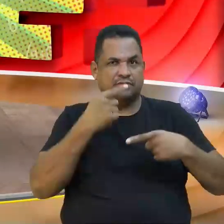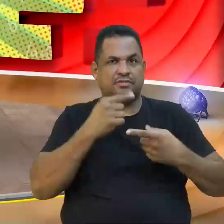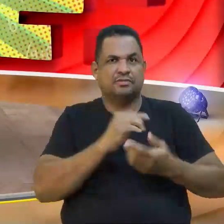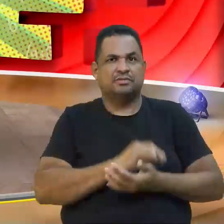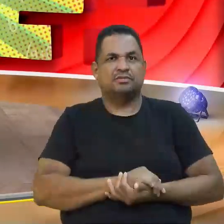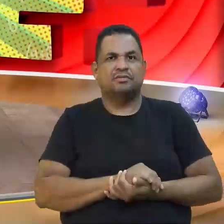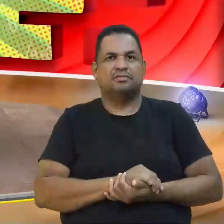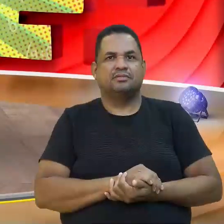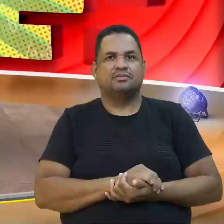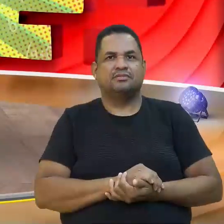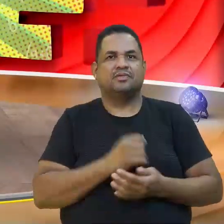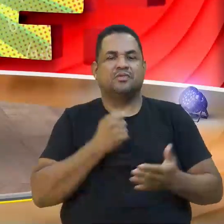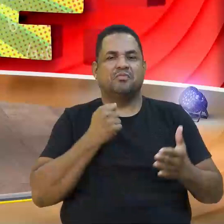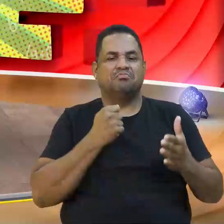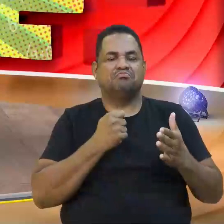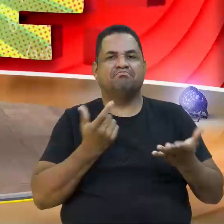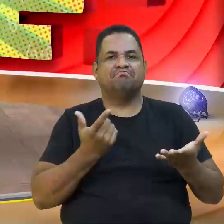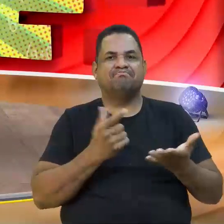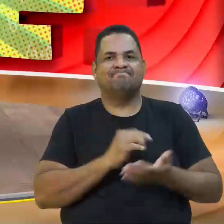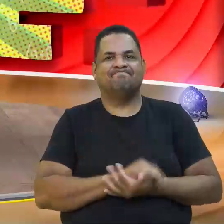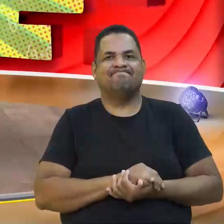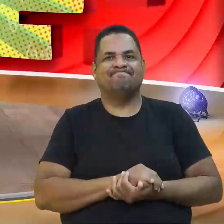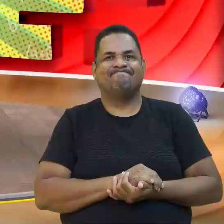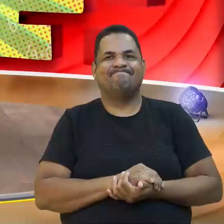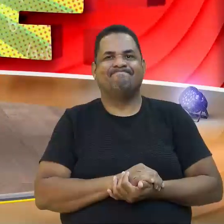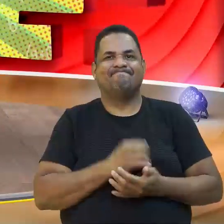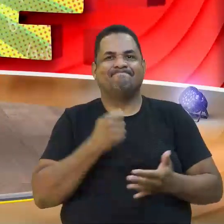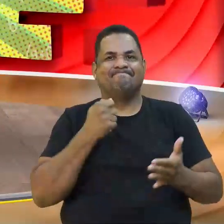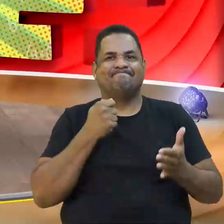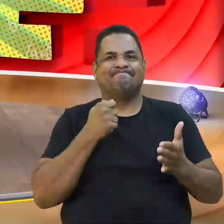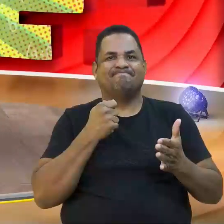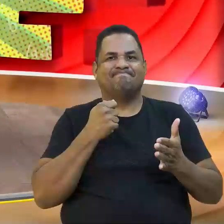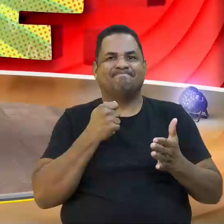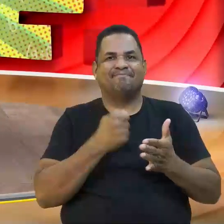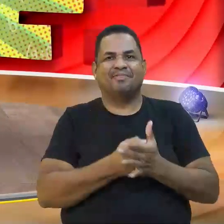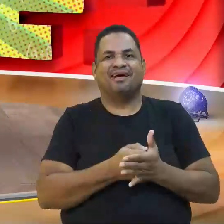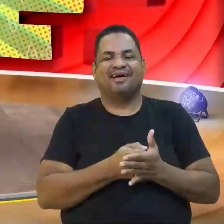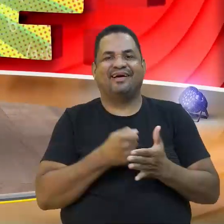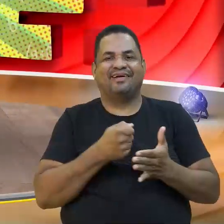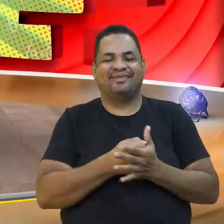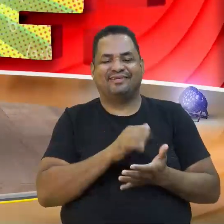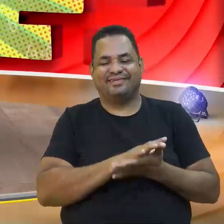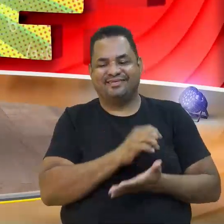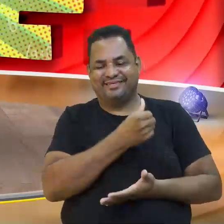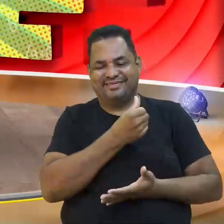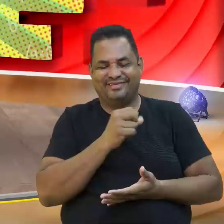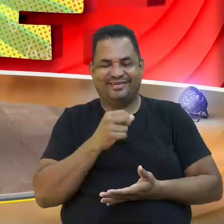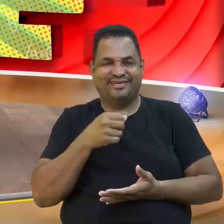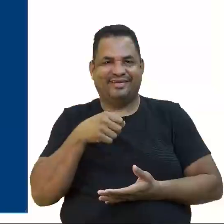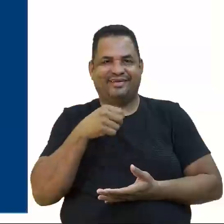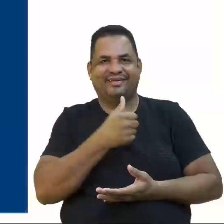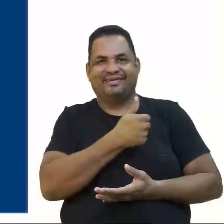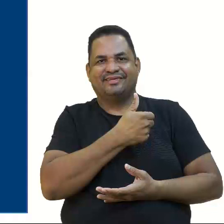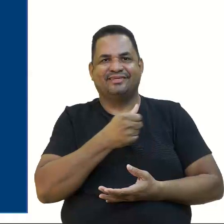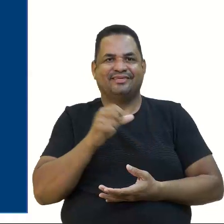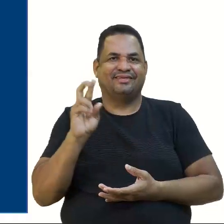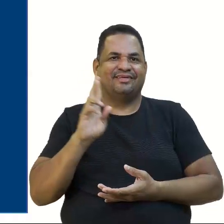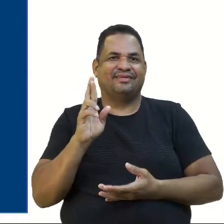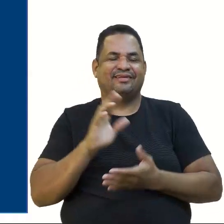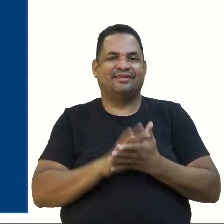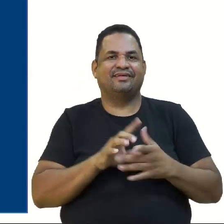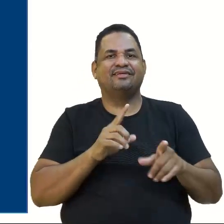16 quilos, que 16 dividido por 16 era só R$1. Né? Tava de boa. Vamos ver então, a resposta correta é a